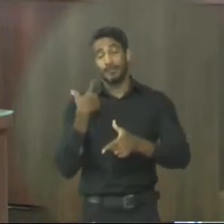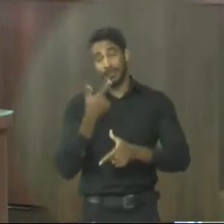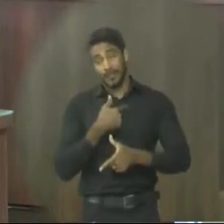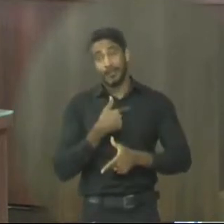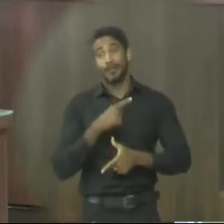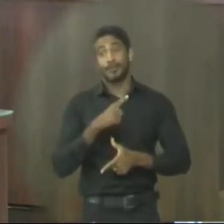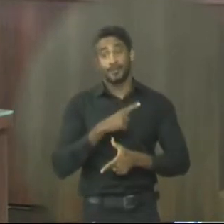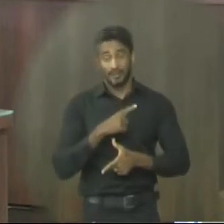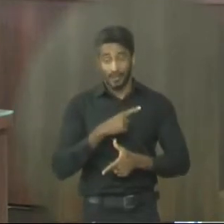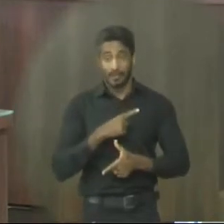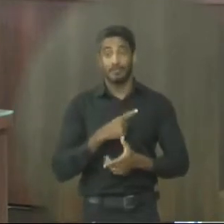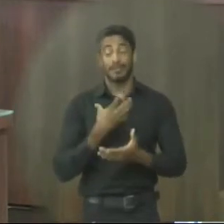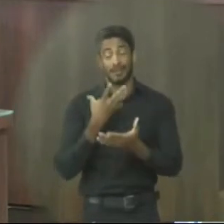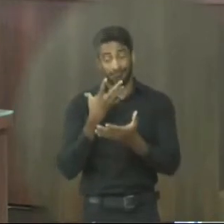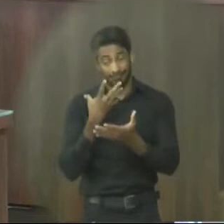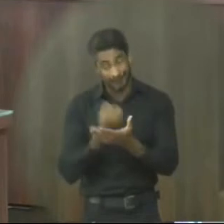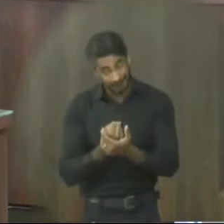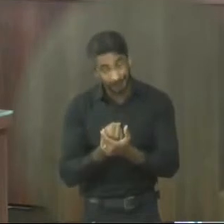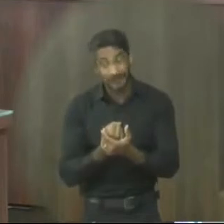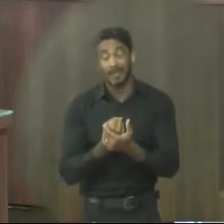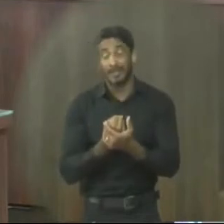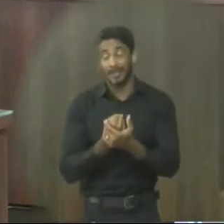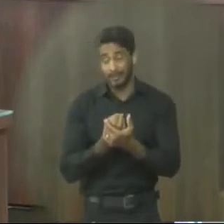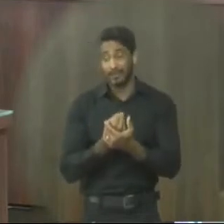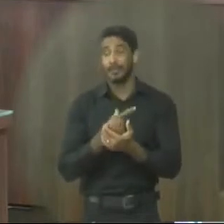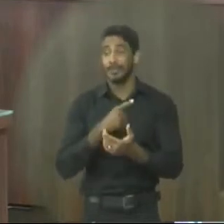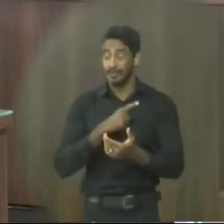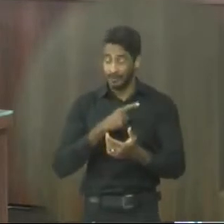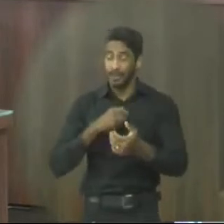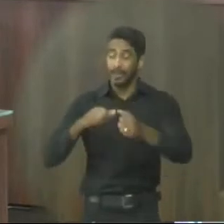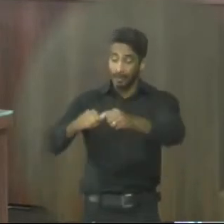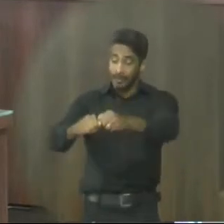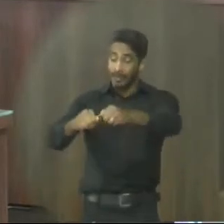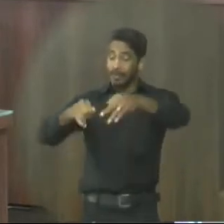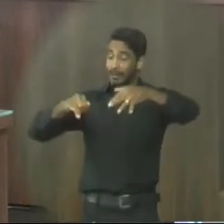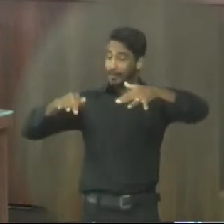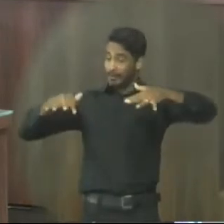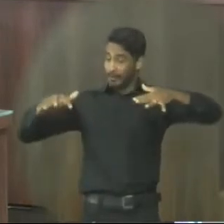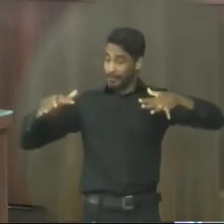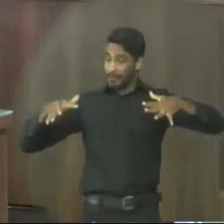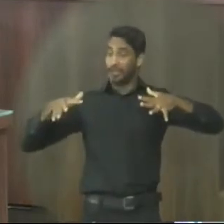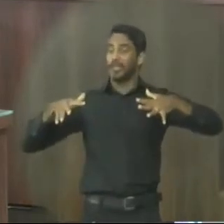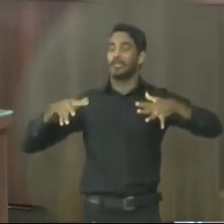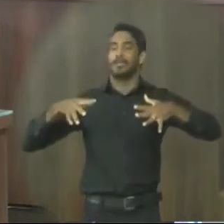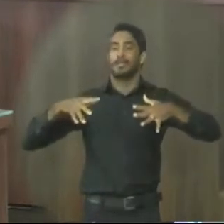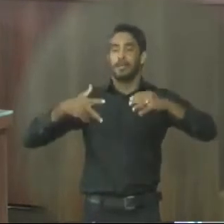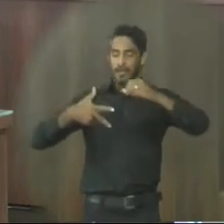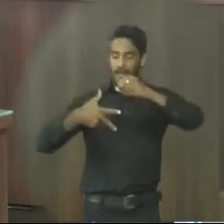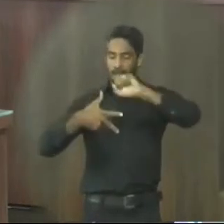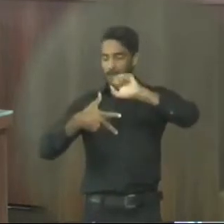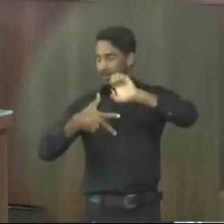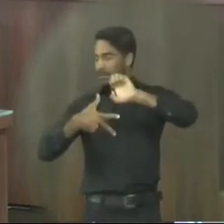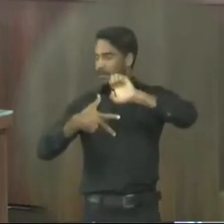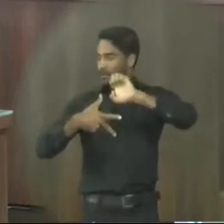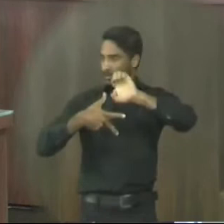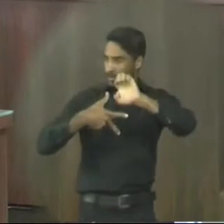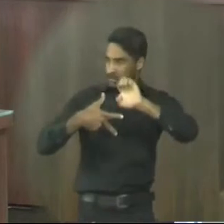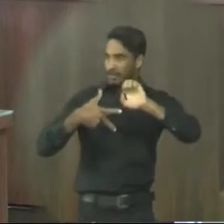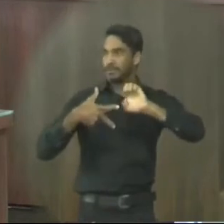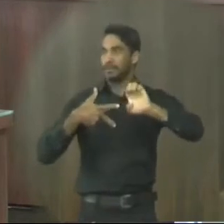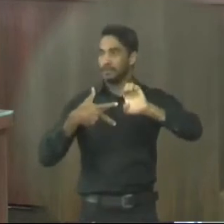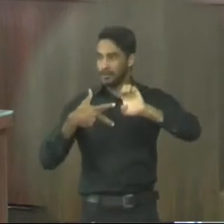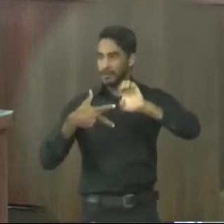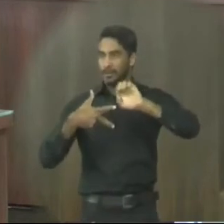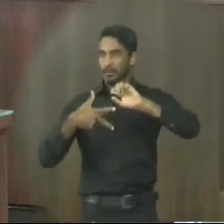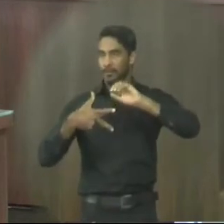que assumir, que nós temos que ter aqui uma audiência pública entre o Executivo, o Legislativo e o Judiciário para tentar